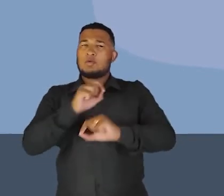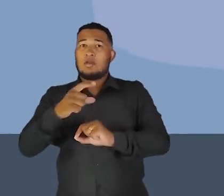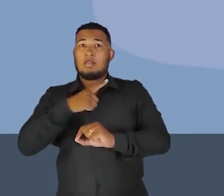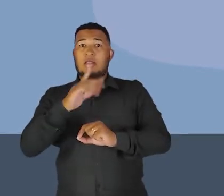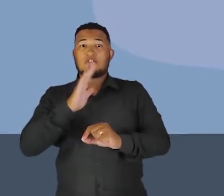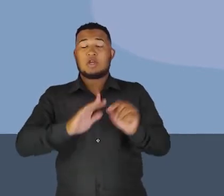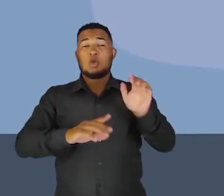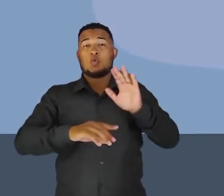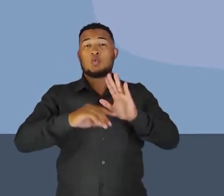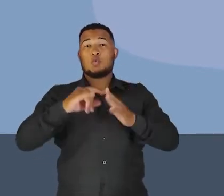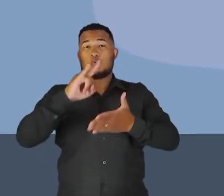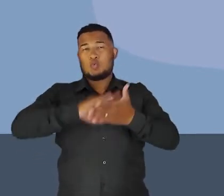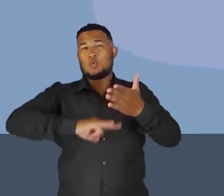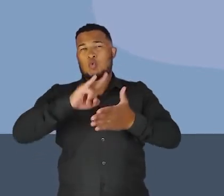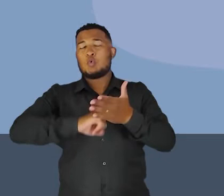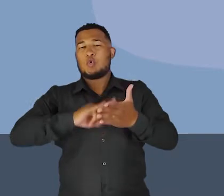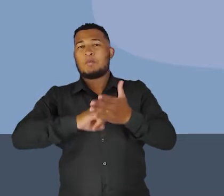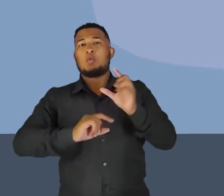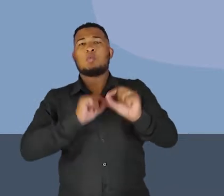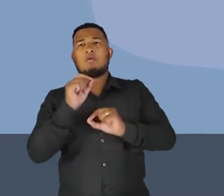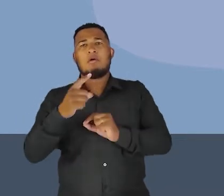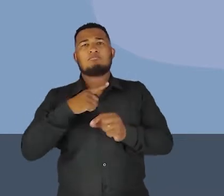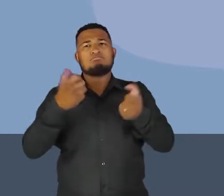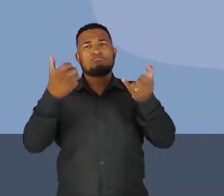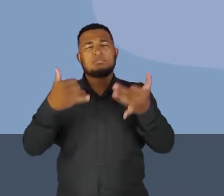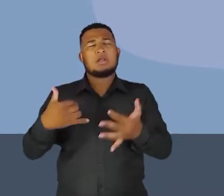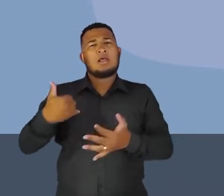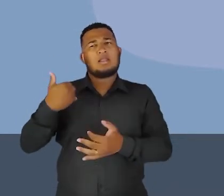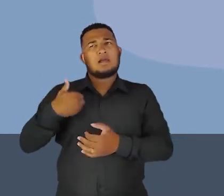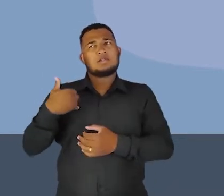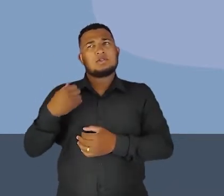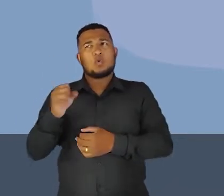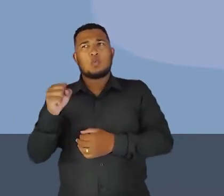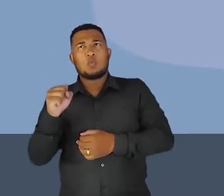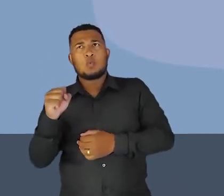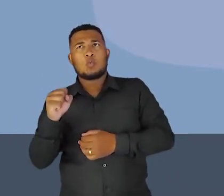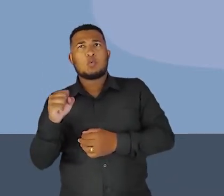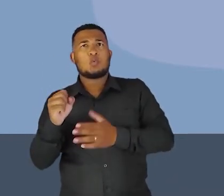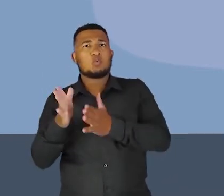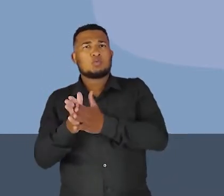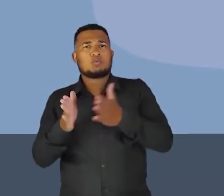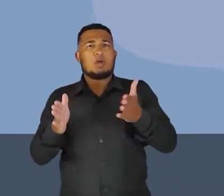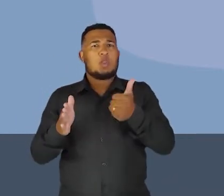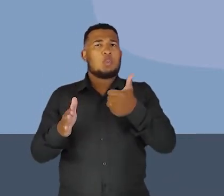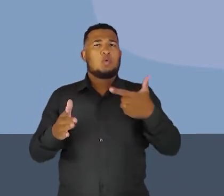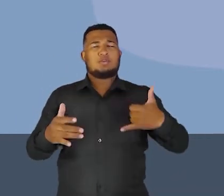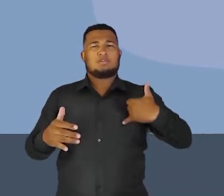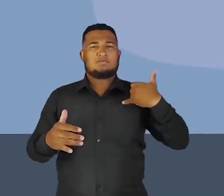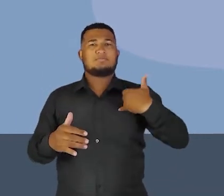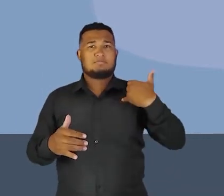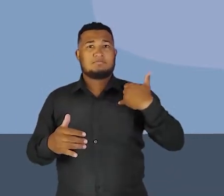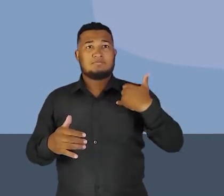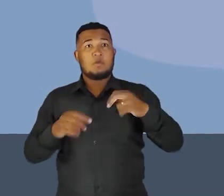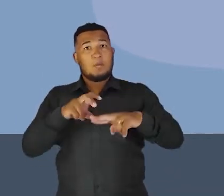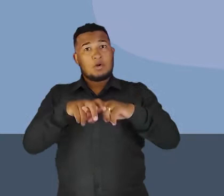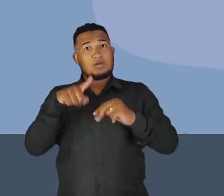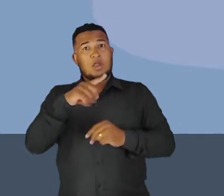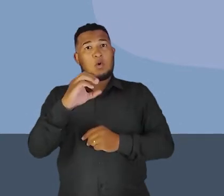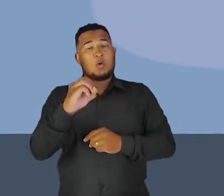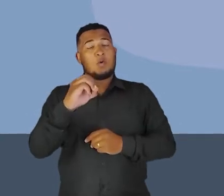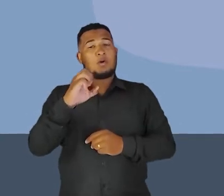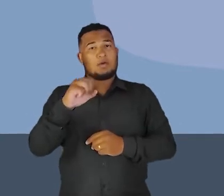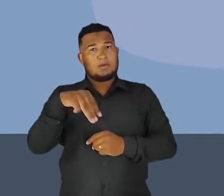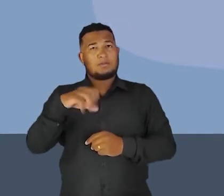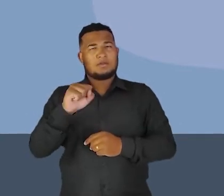Criança e Adolescente, que os adolescentes estão entre a faixa de 12 a 18 anos. De acordo com a OMS, indivíduos entre 10